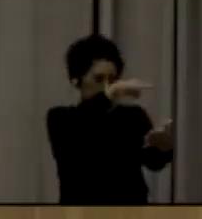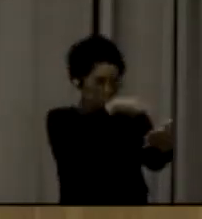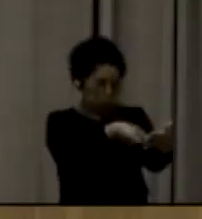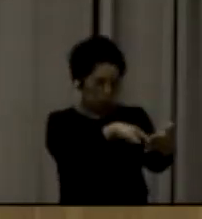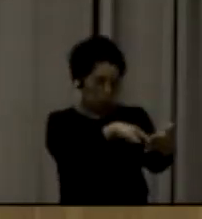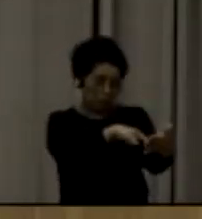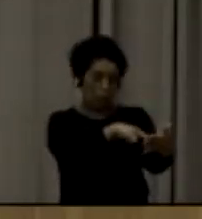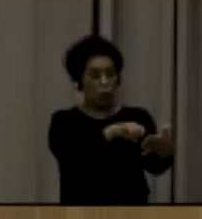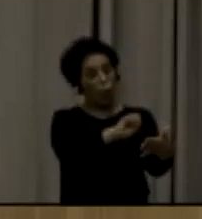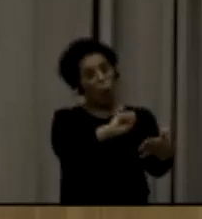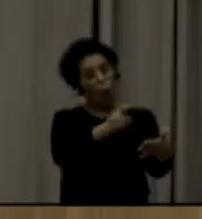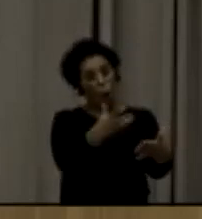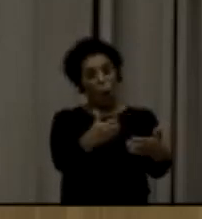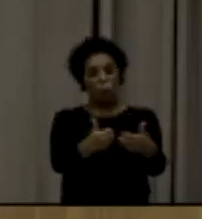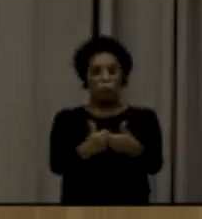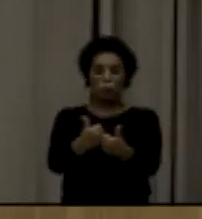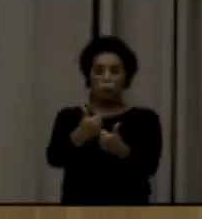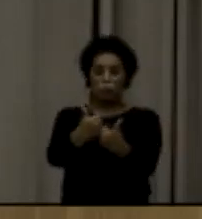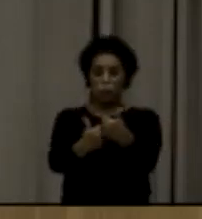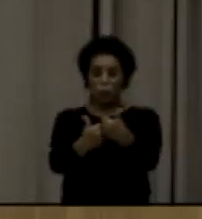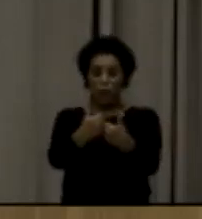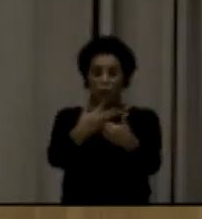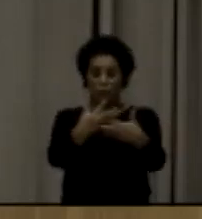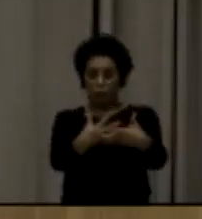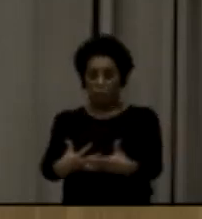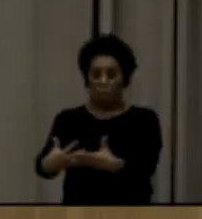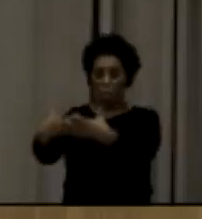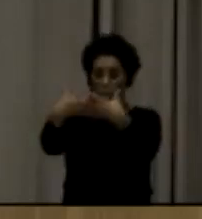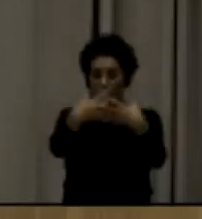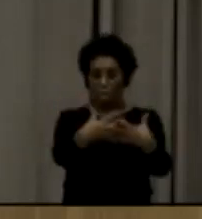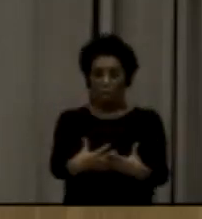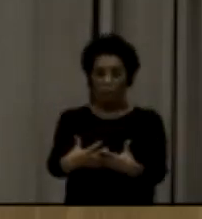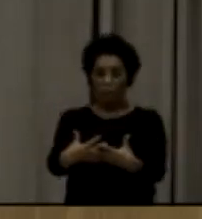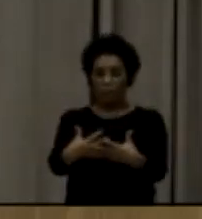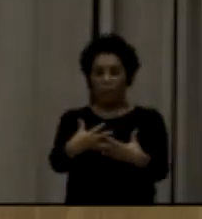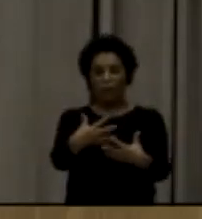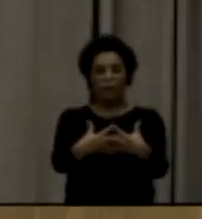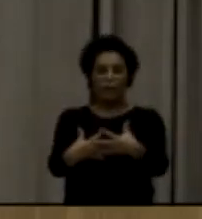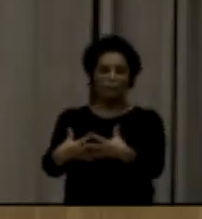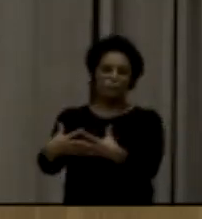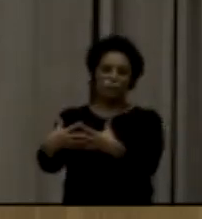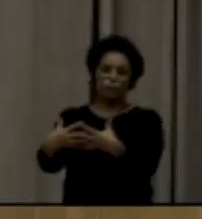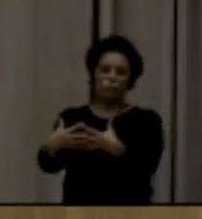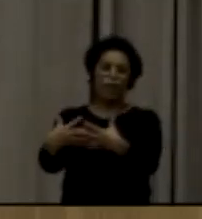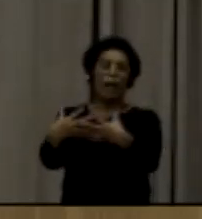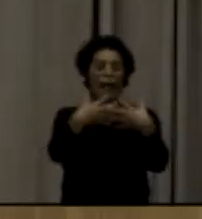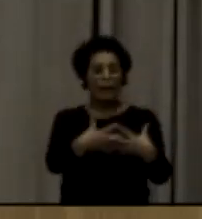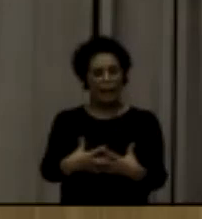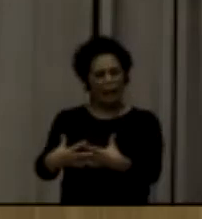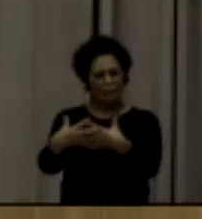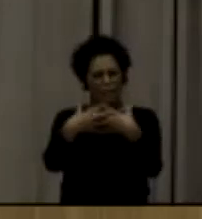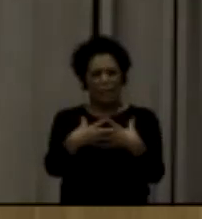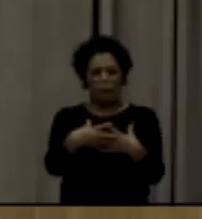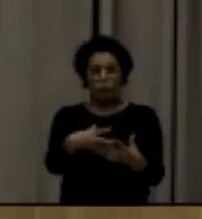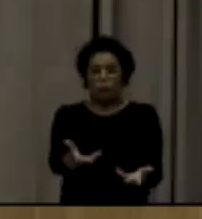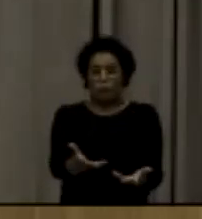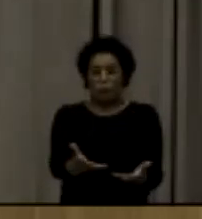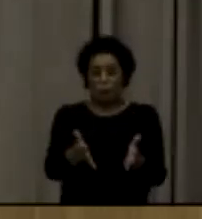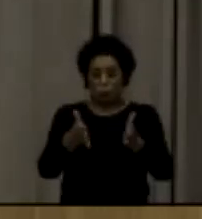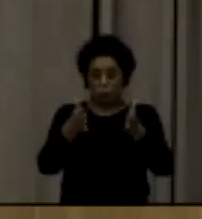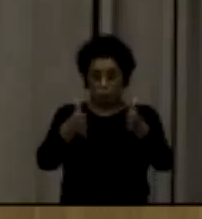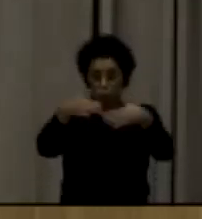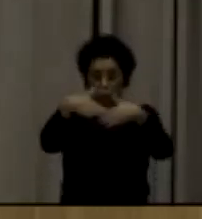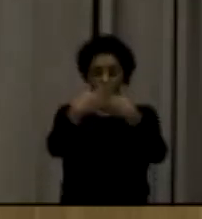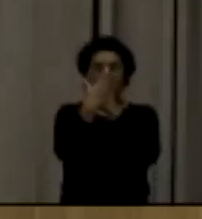naqueles caminhões de freezers com muitos cadáveres. Vejam, isso são algumas intervenções e a